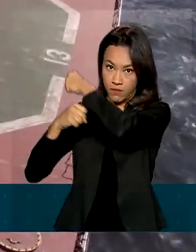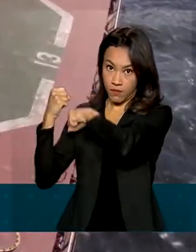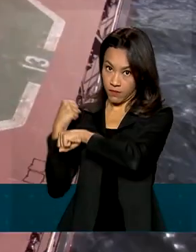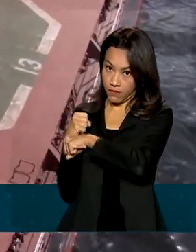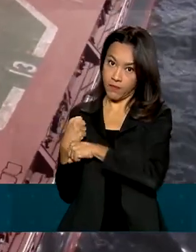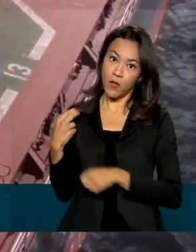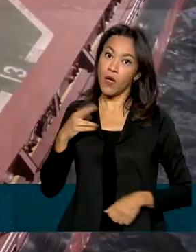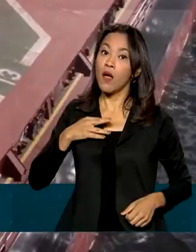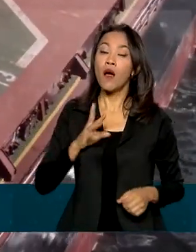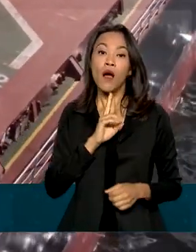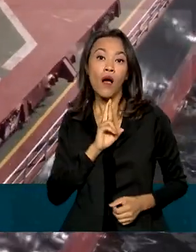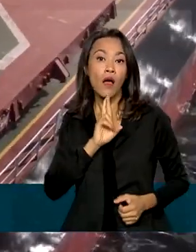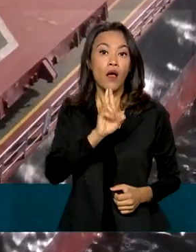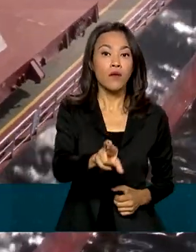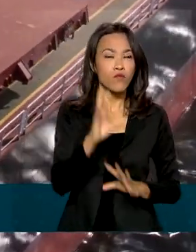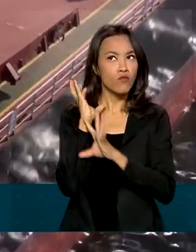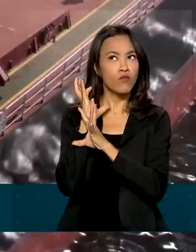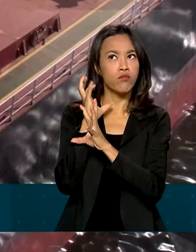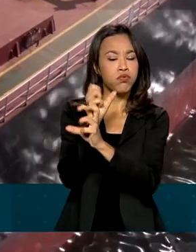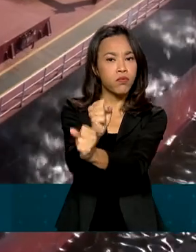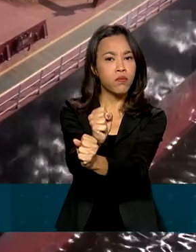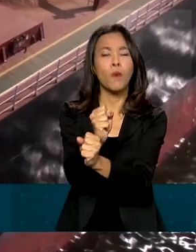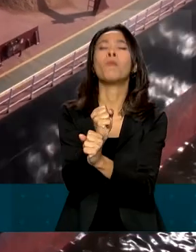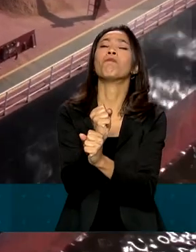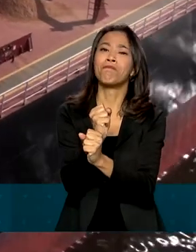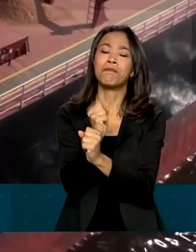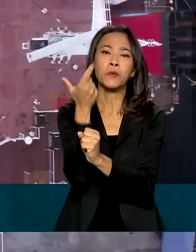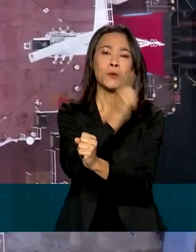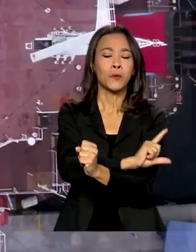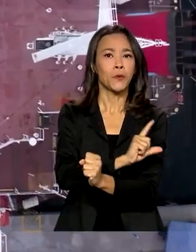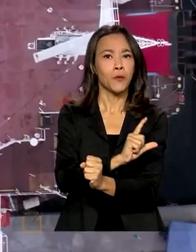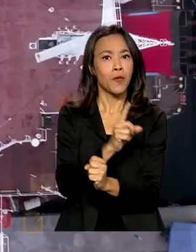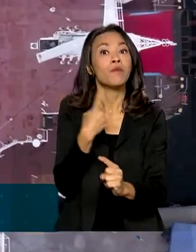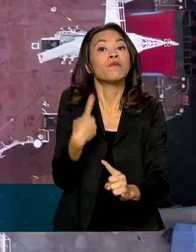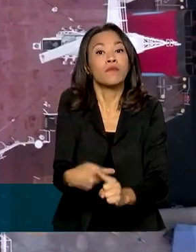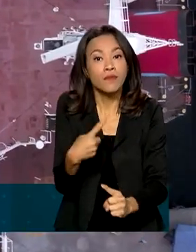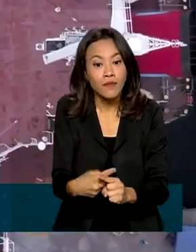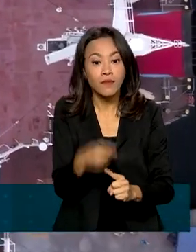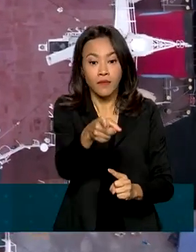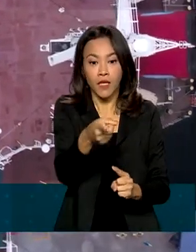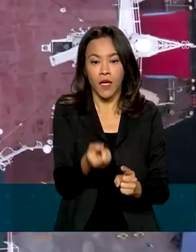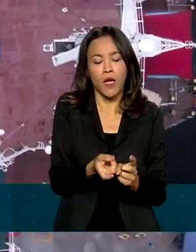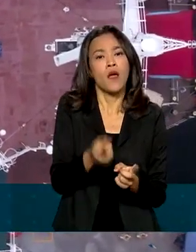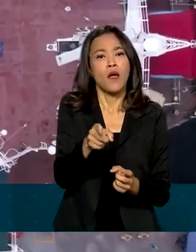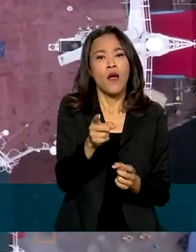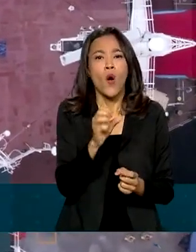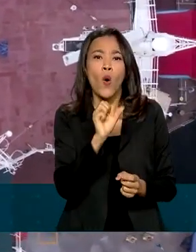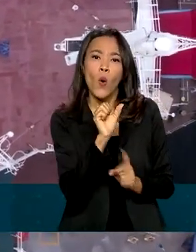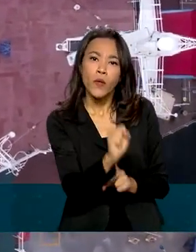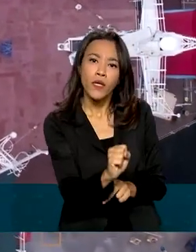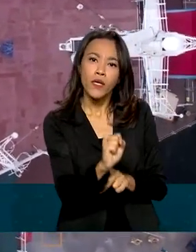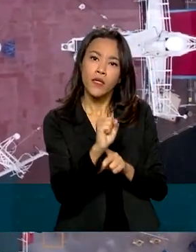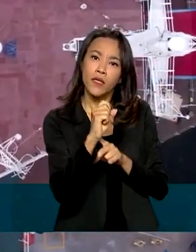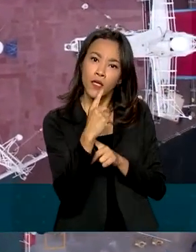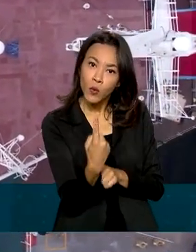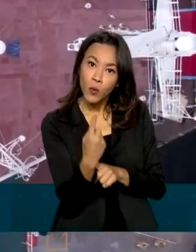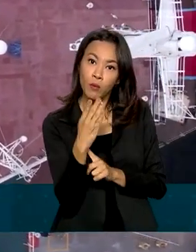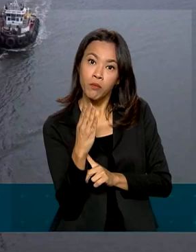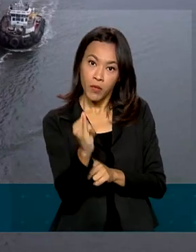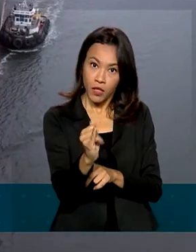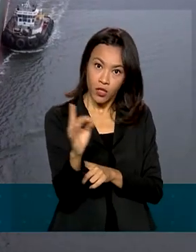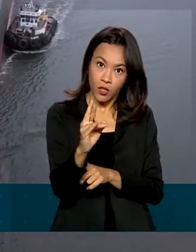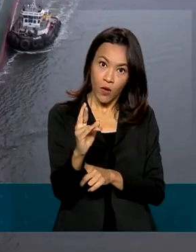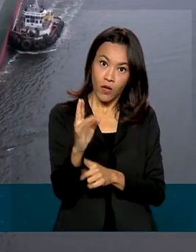o resultado acumulado do ano foi atingido graças à exportações de pouco mais de 81 milhões de